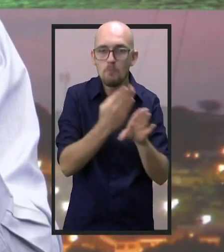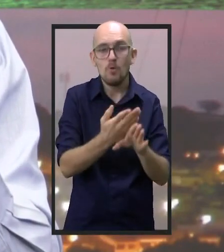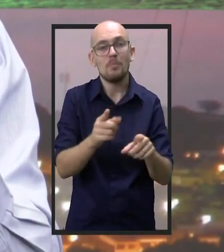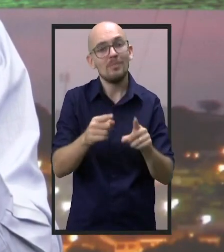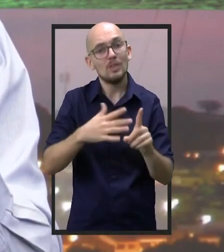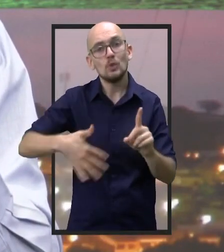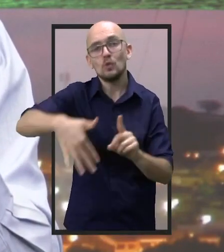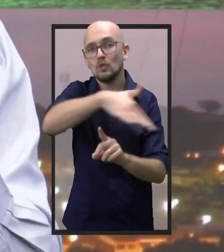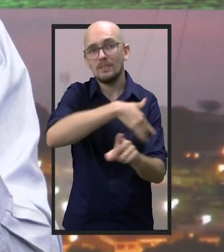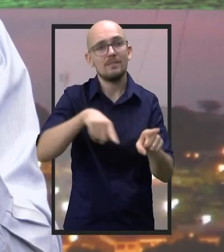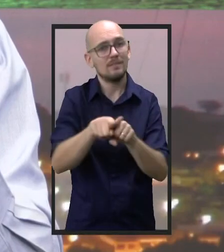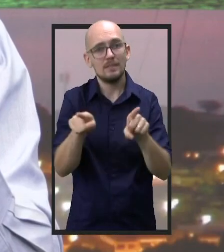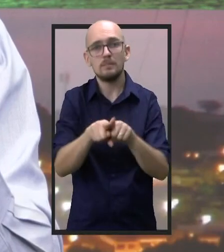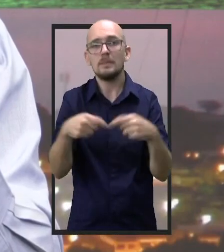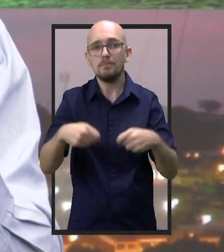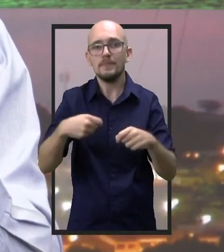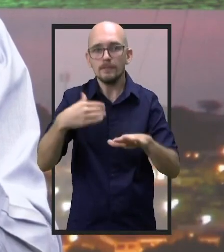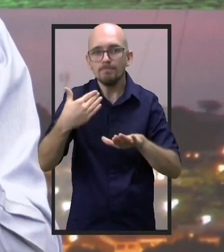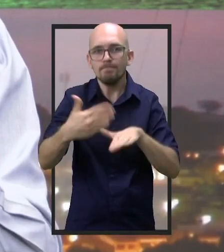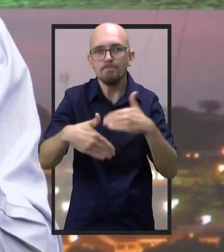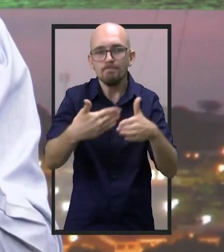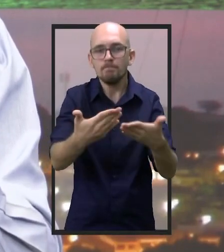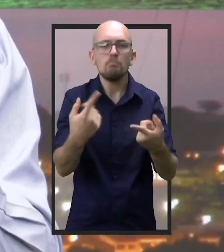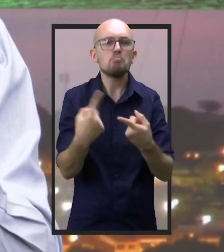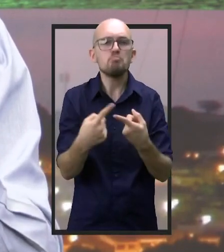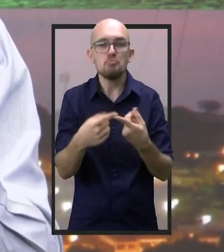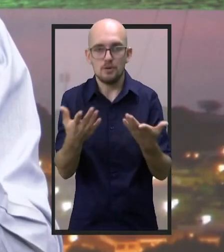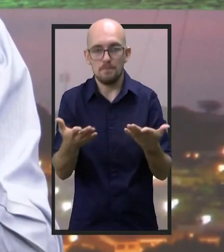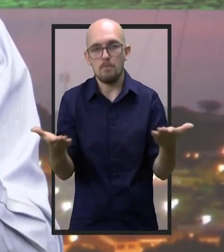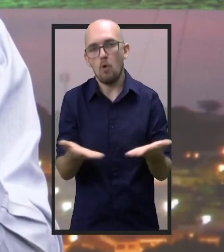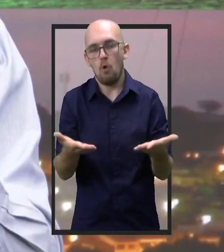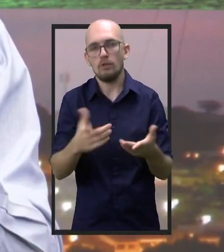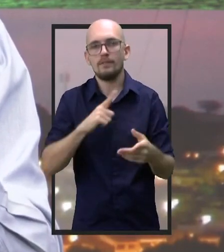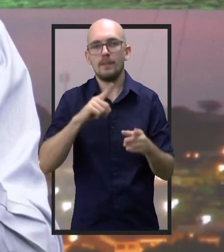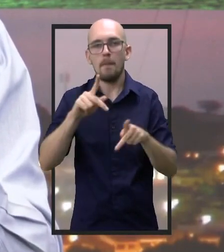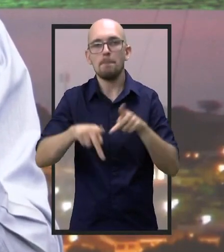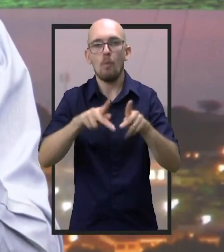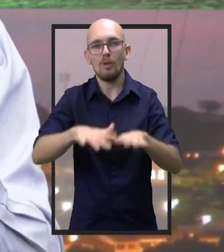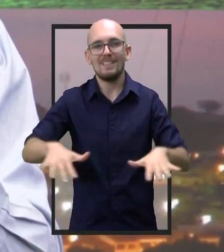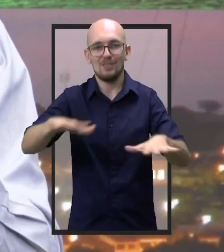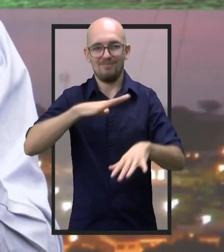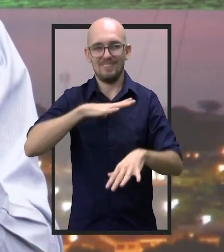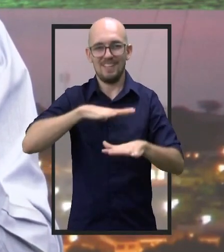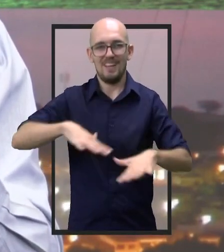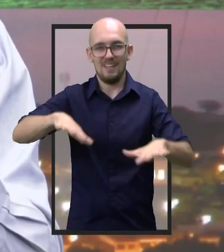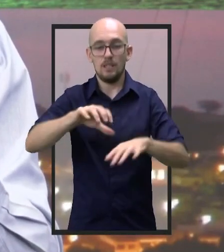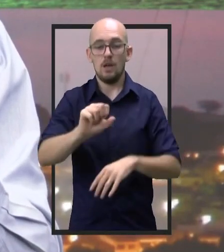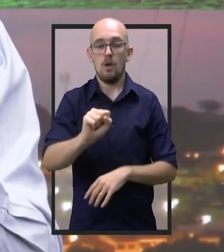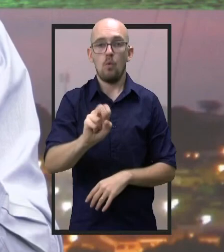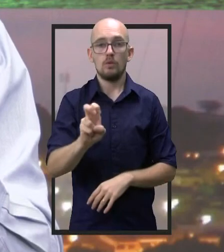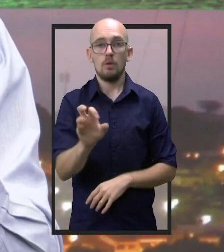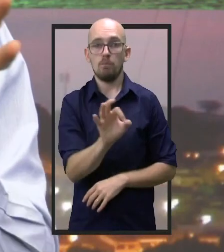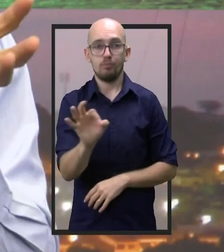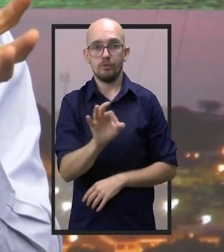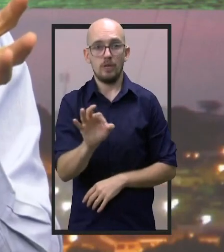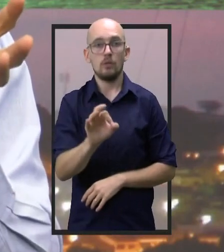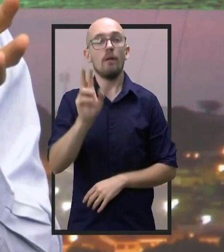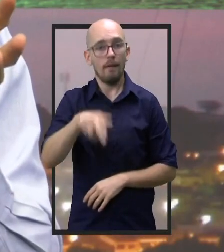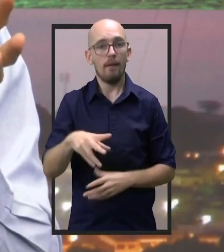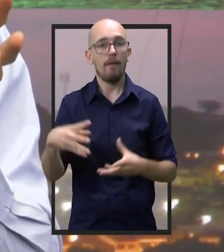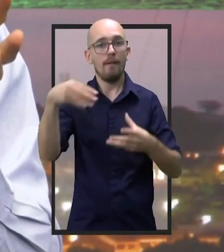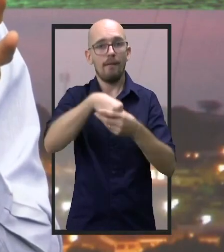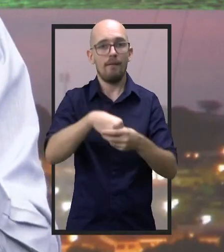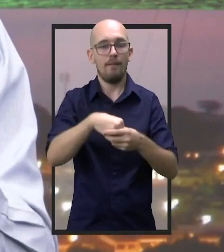sociedade. Por quê? Hoje, a população urbana ocupa 85% da nossa população